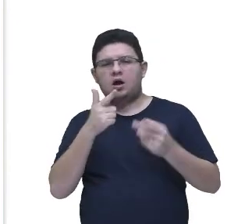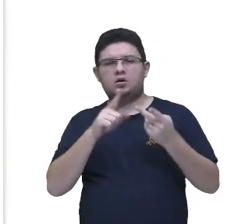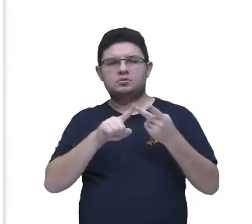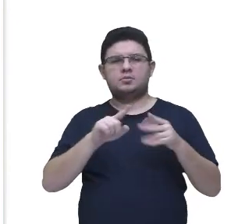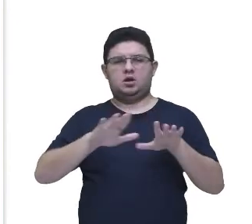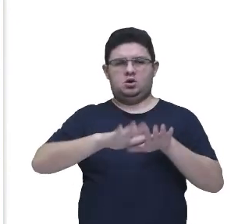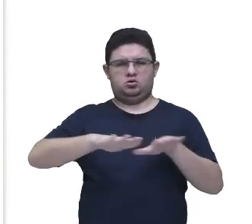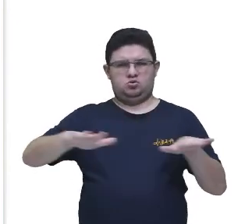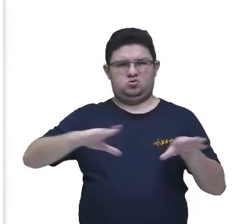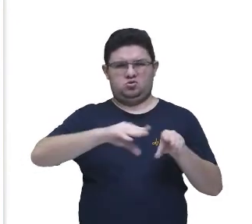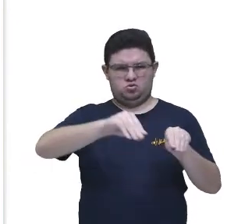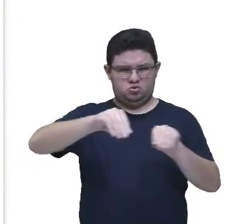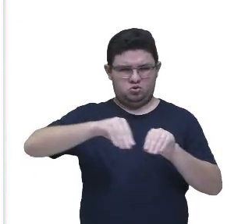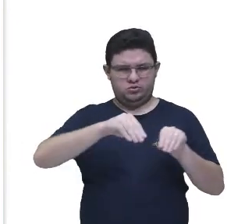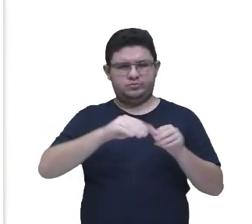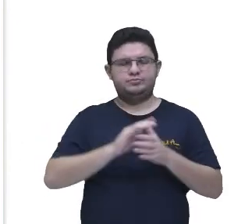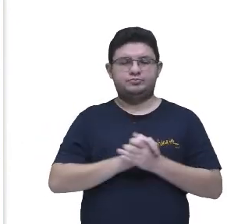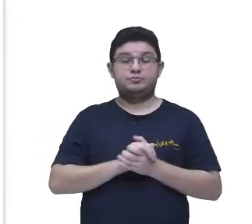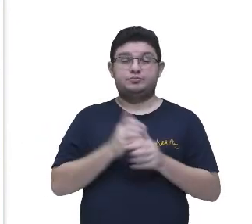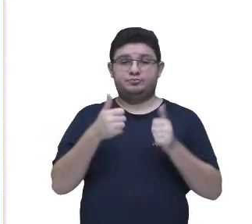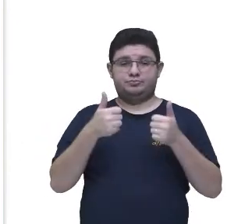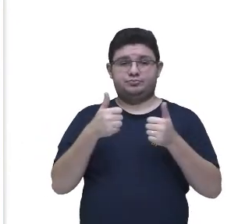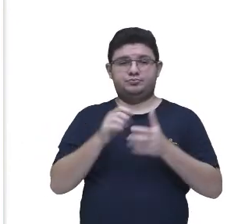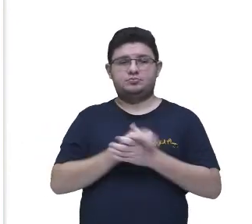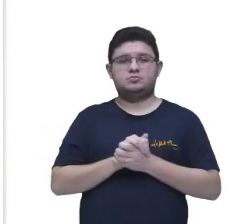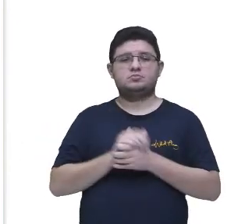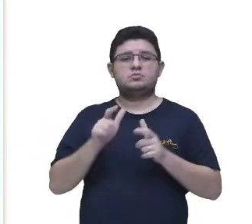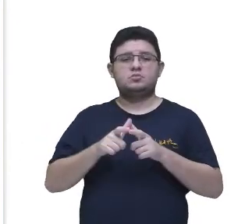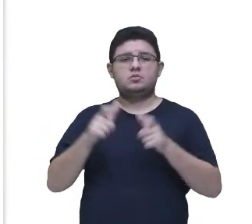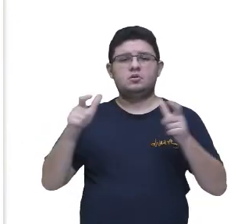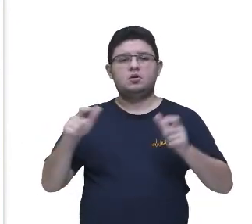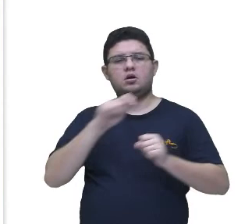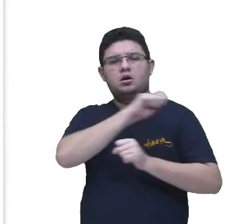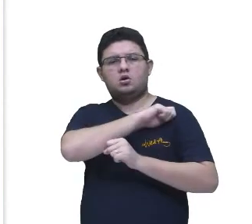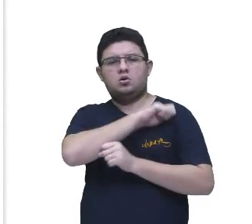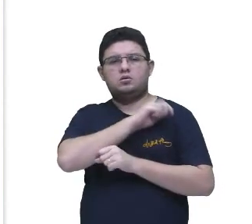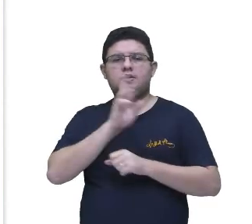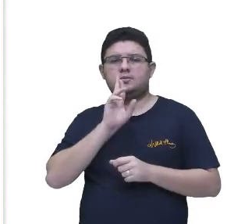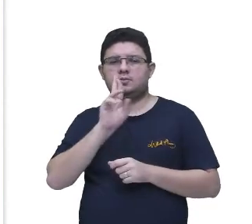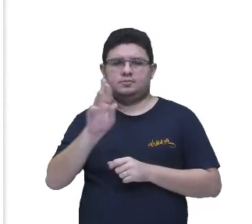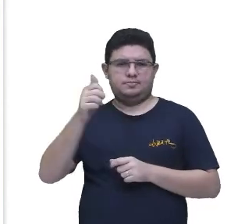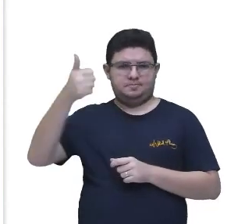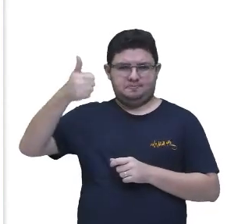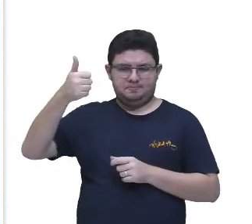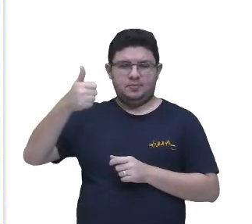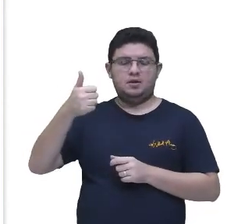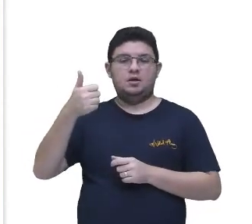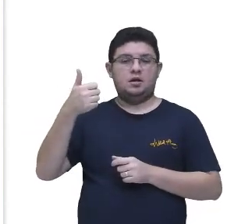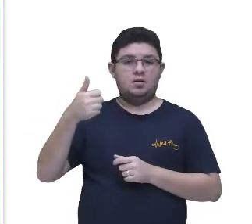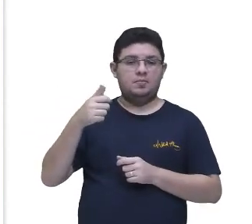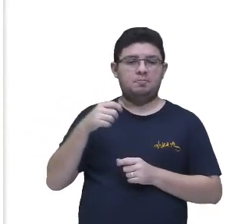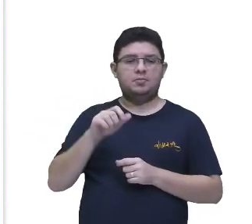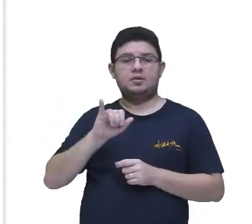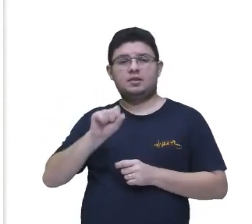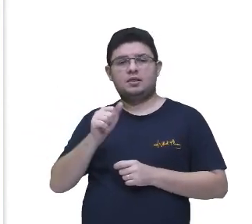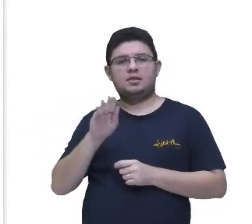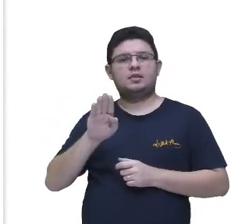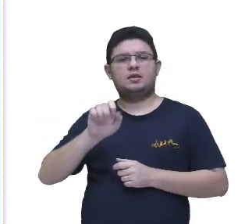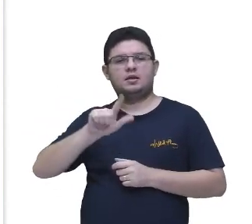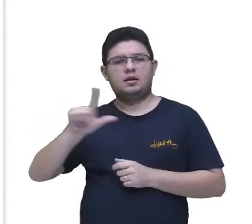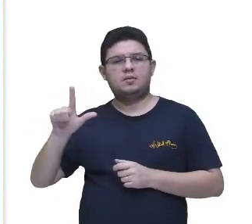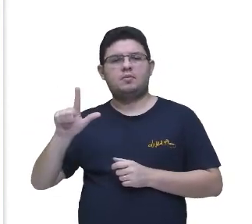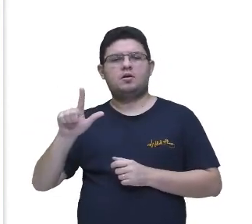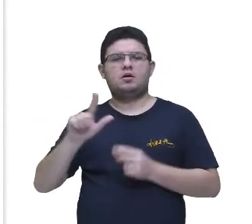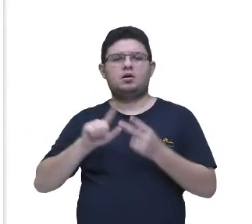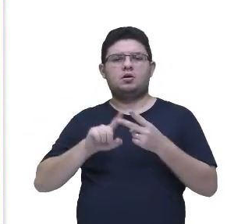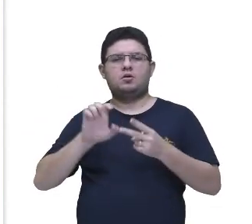outros alunos também continuam, letra A, né, como a Tatiane, a Isabel, da escola Otávio Mourão, a